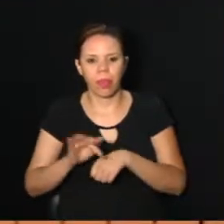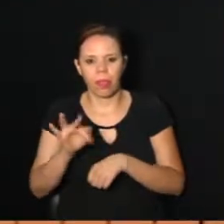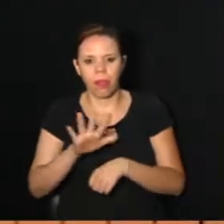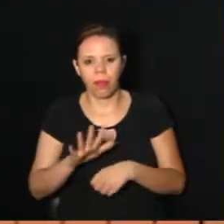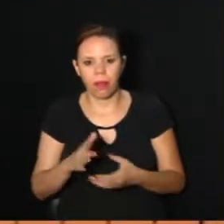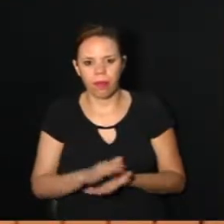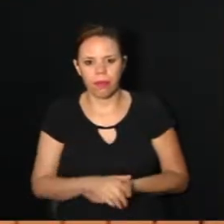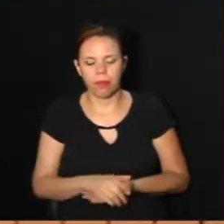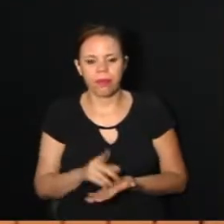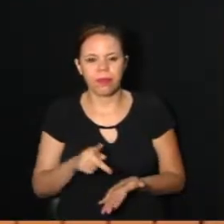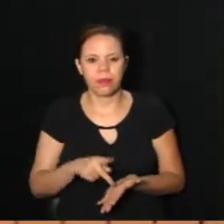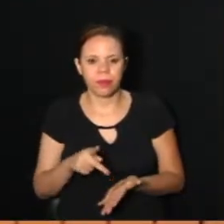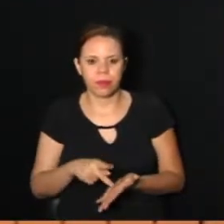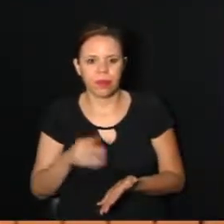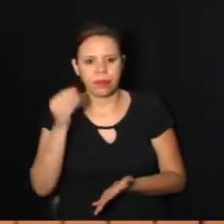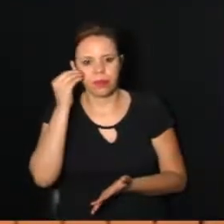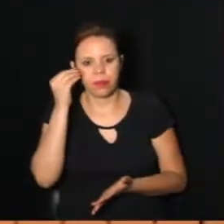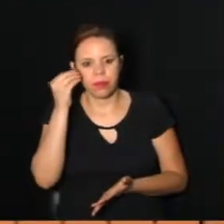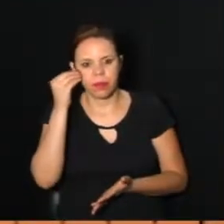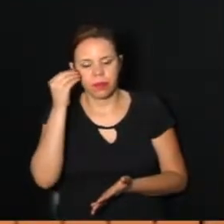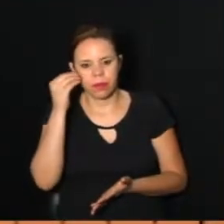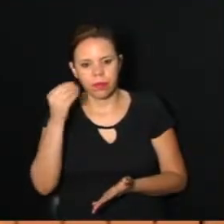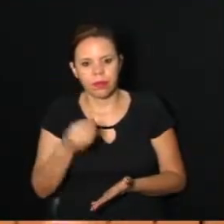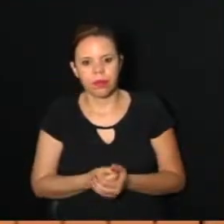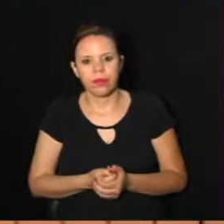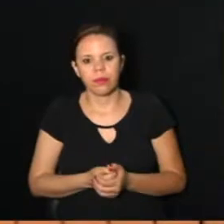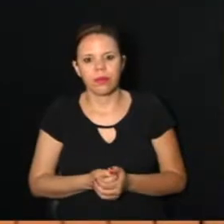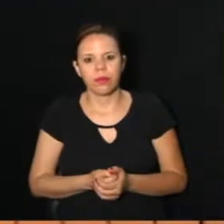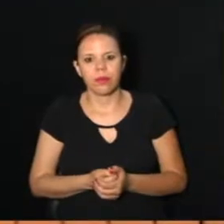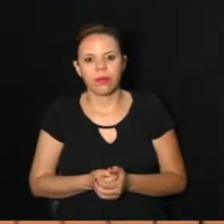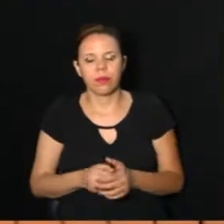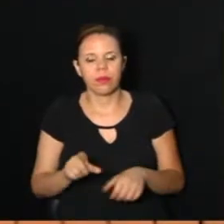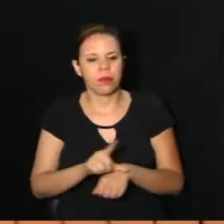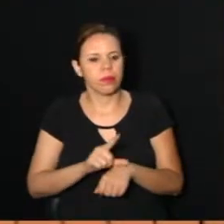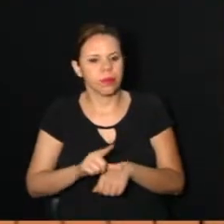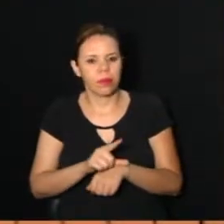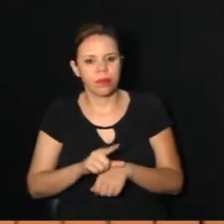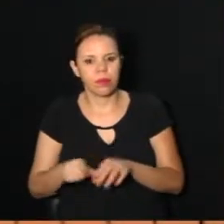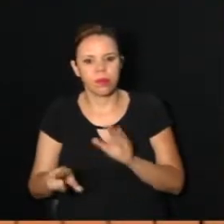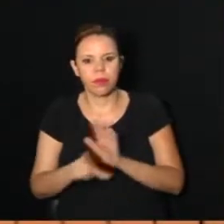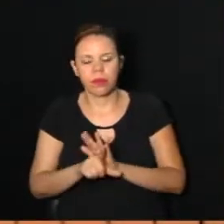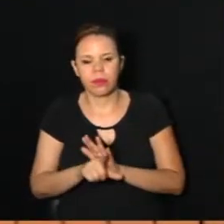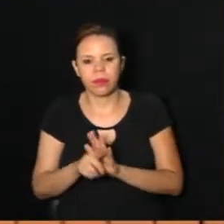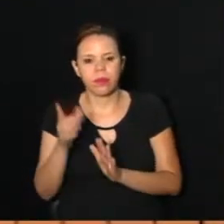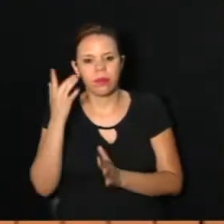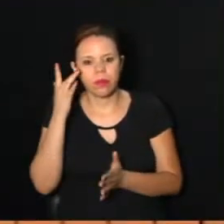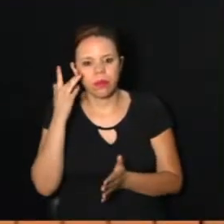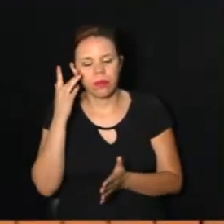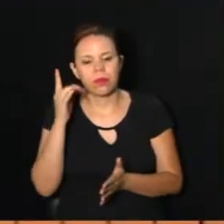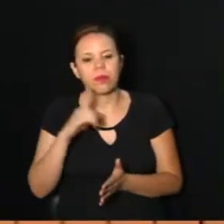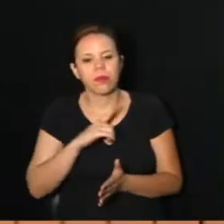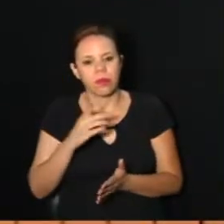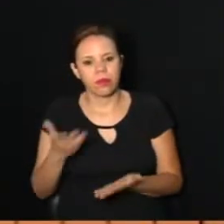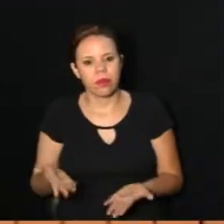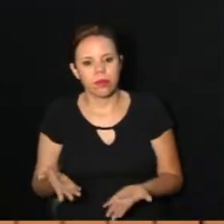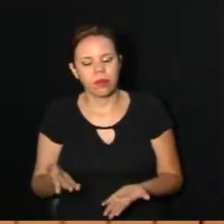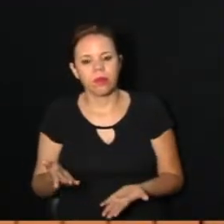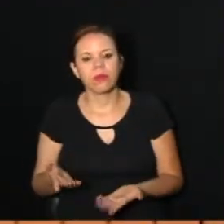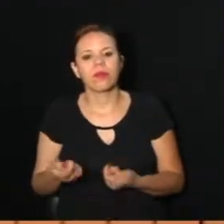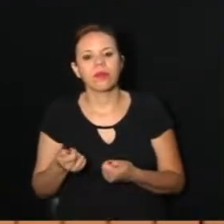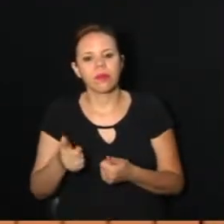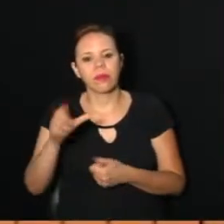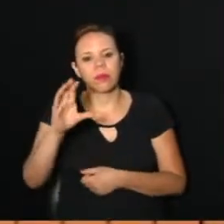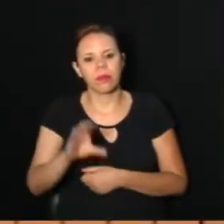que, na verdade, tentar materializar através de legislações. E essa lei, acho que caminha nesse sentido. Ela dá àquele